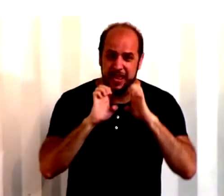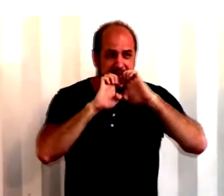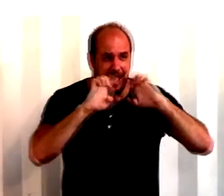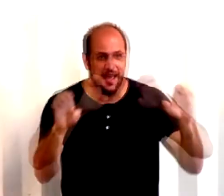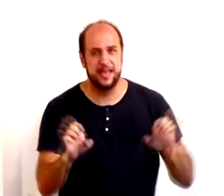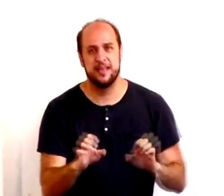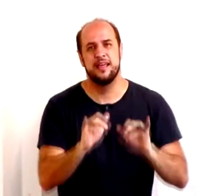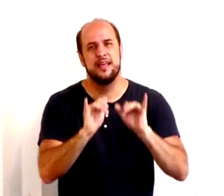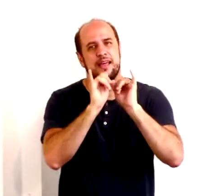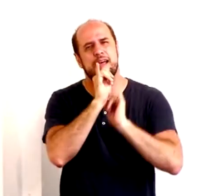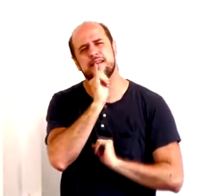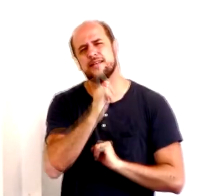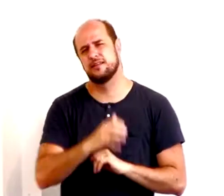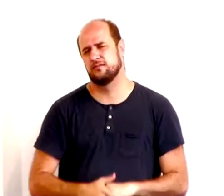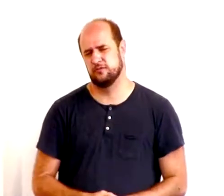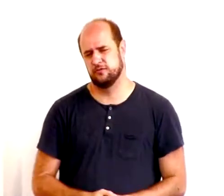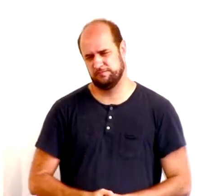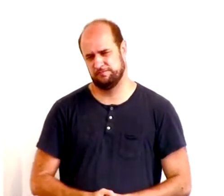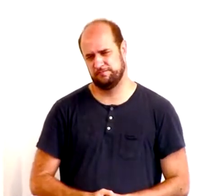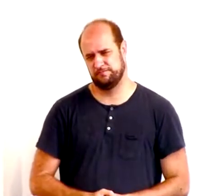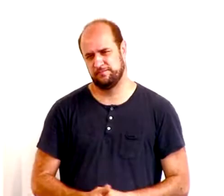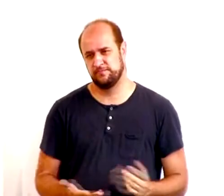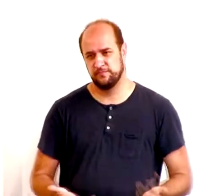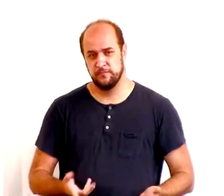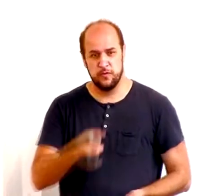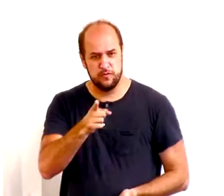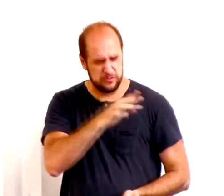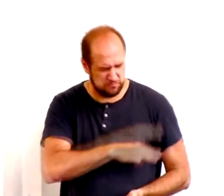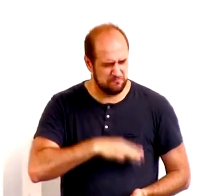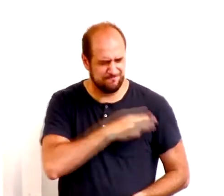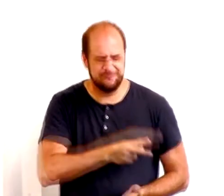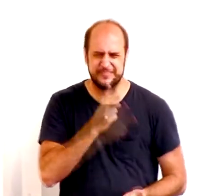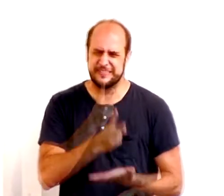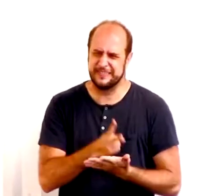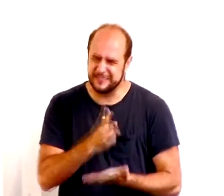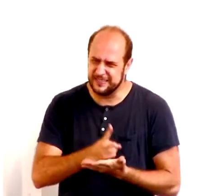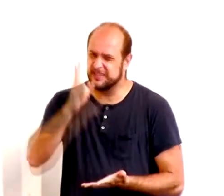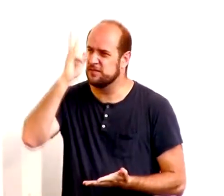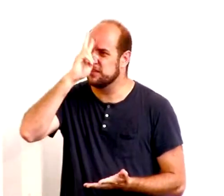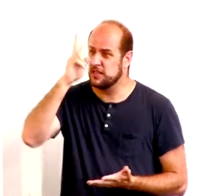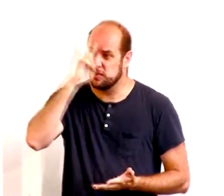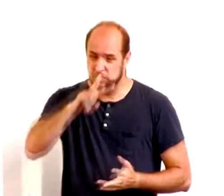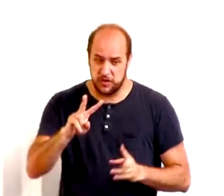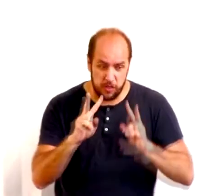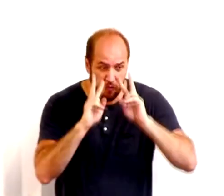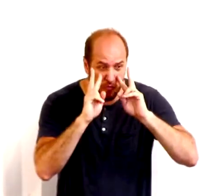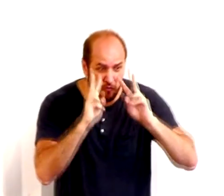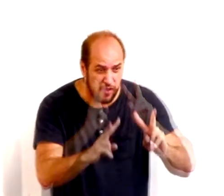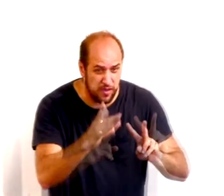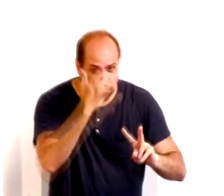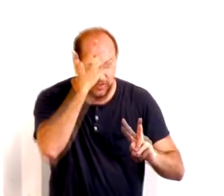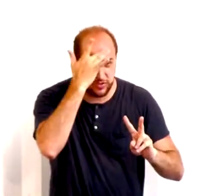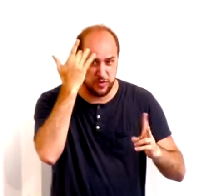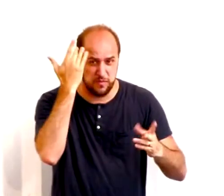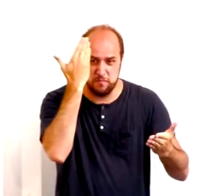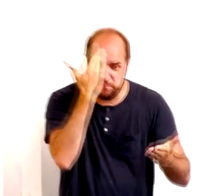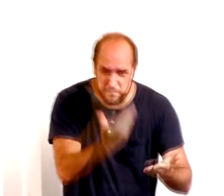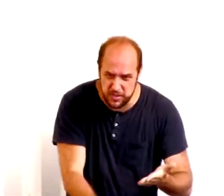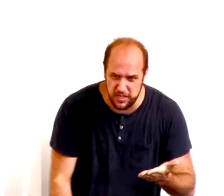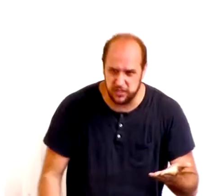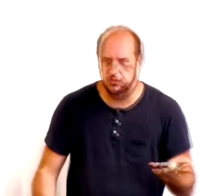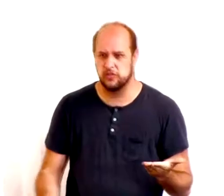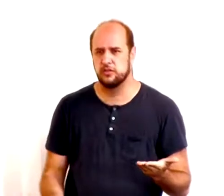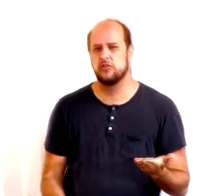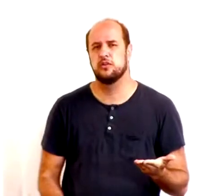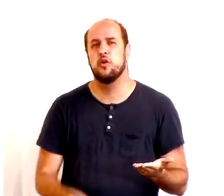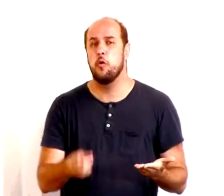crente. Você é comissionado para sempre se lembrar que quando você olha para um perdido do seu lado, você já foi um